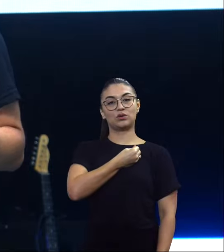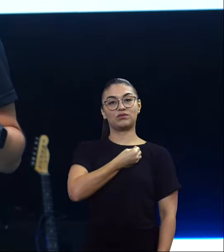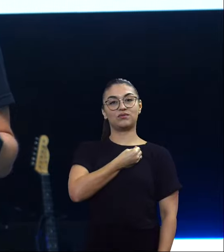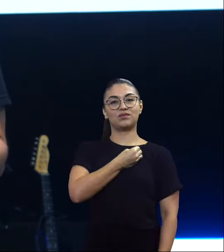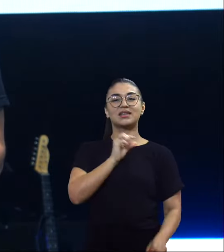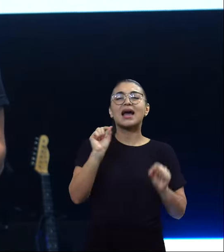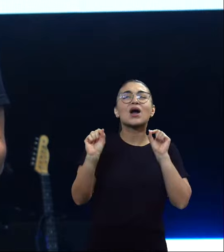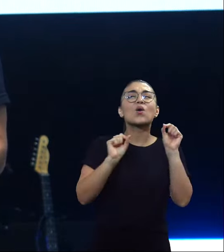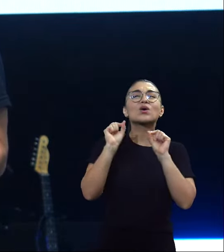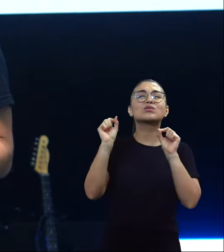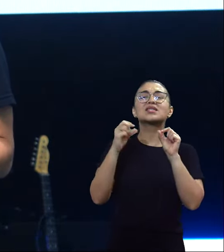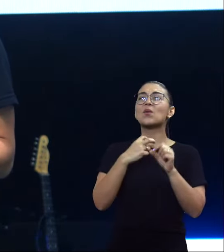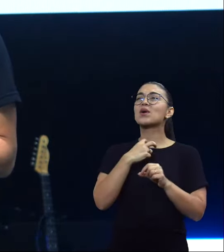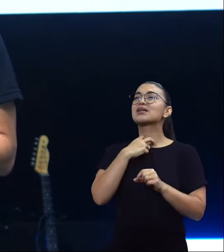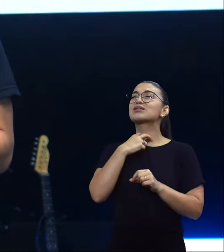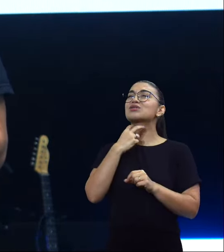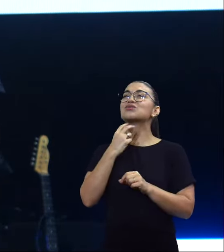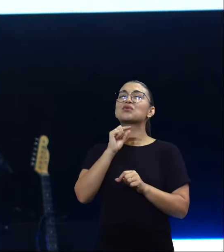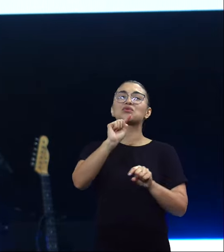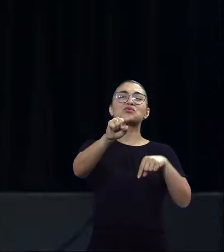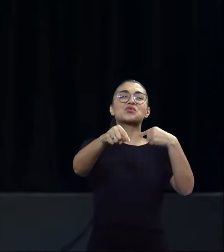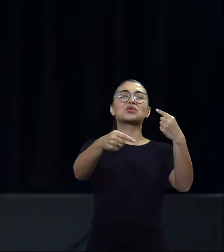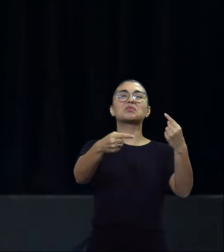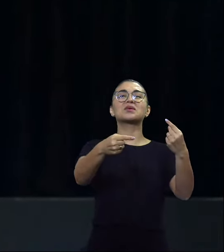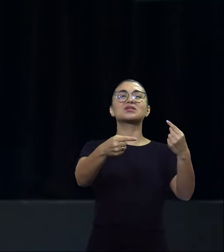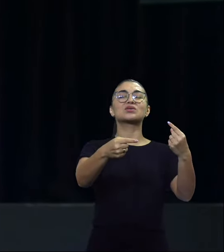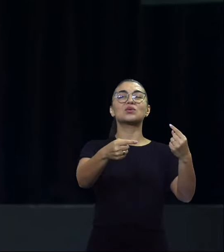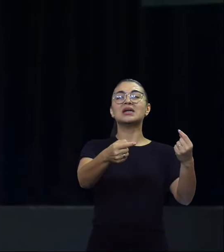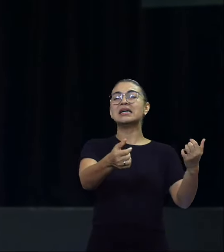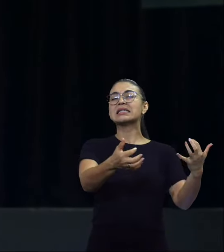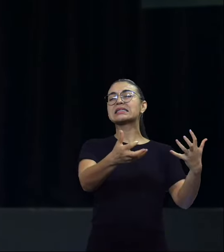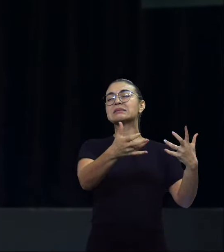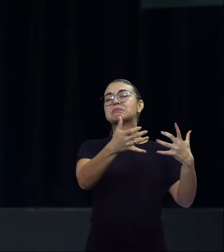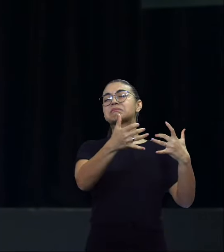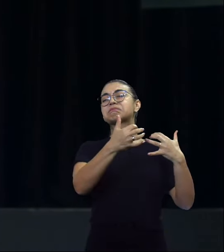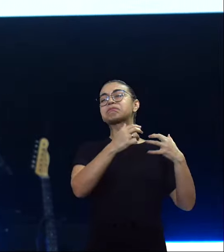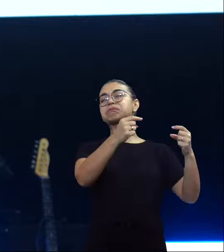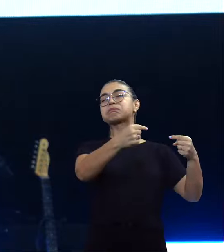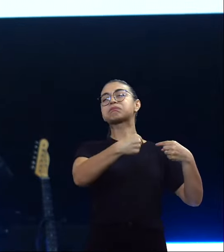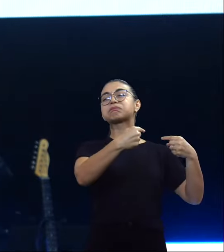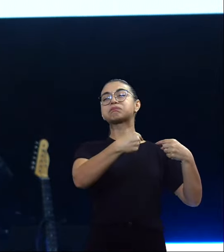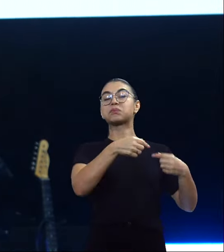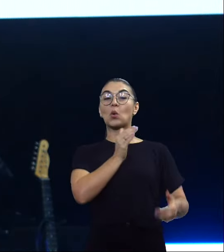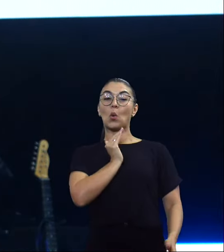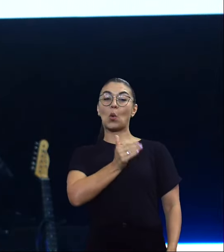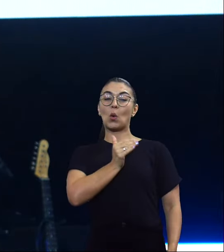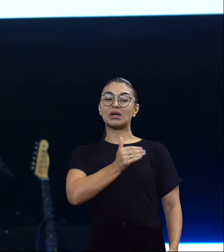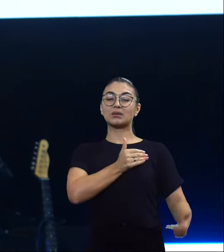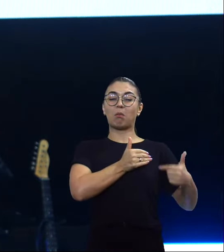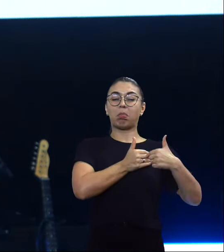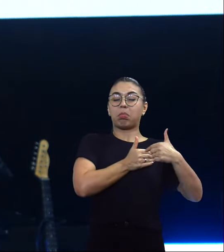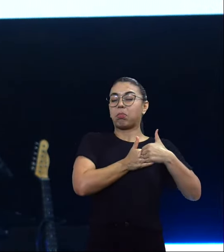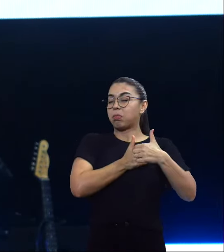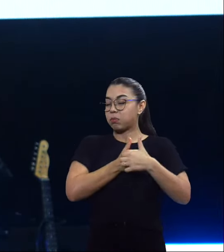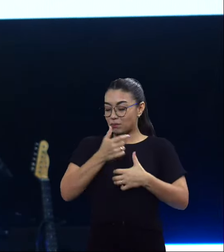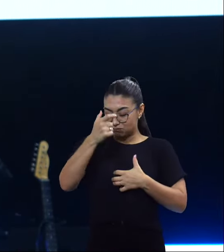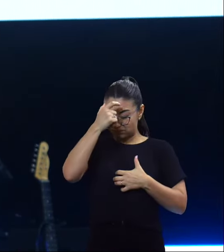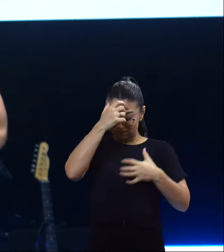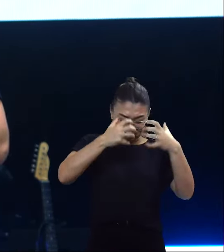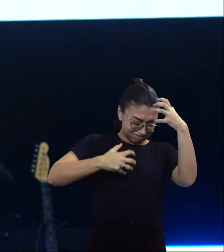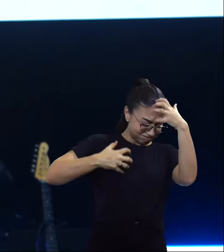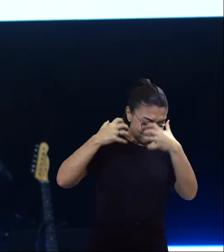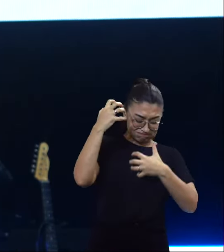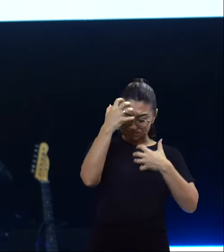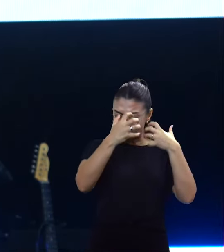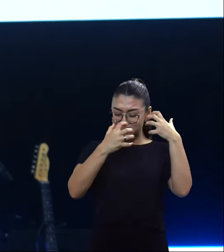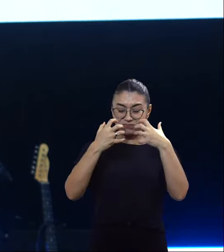Quais são as vozes, os relatórios que você está dando vazão no teu coração, que estão contaminando a tua mente, a tua razão,